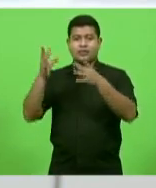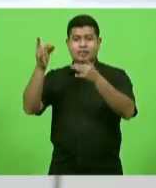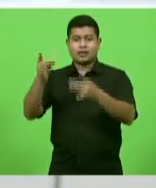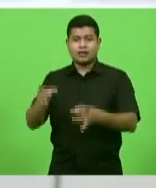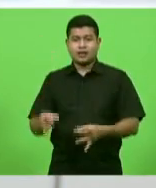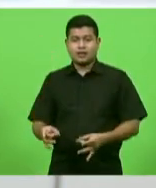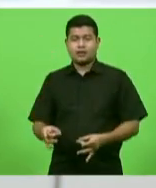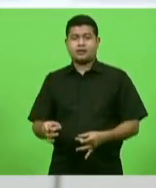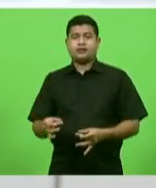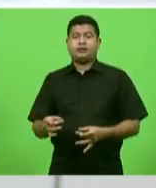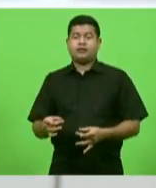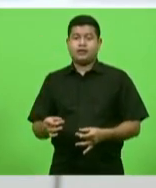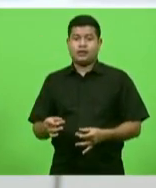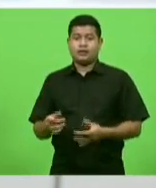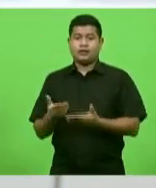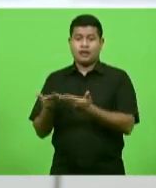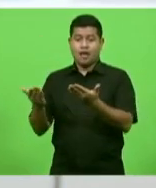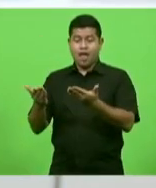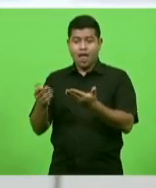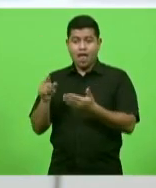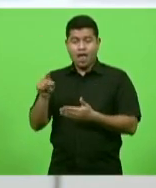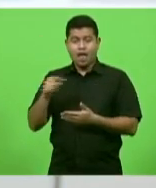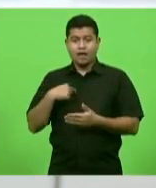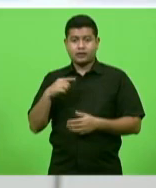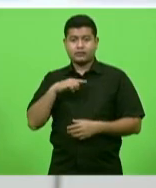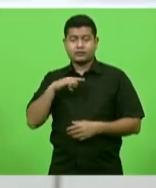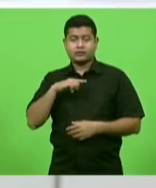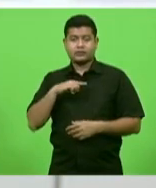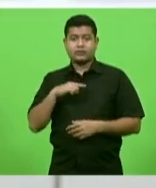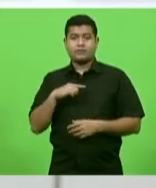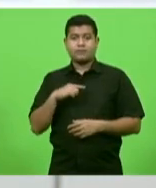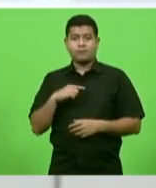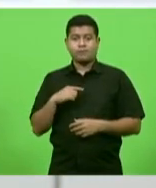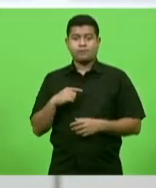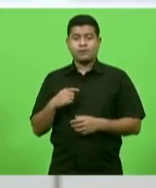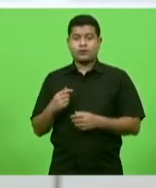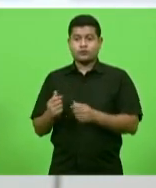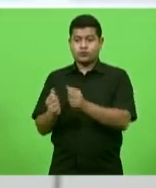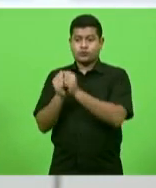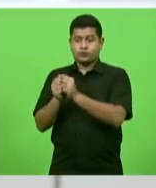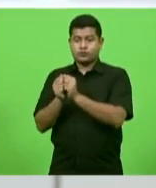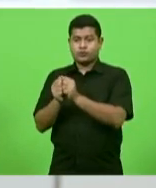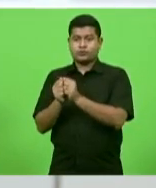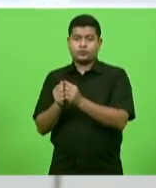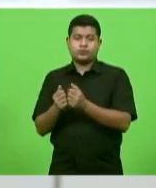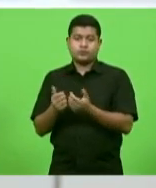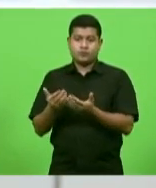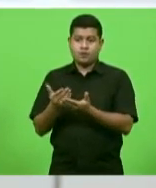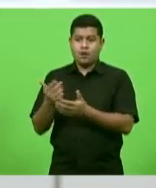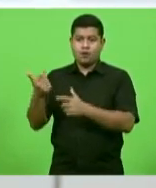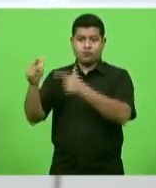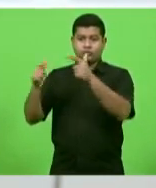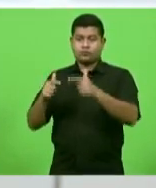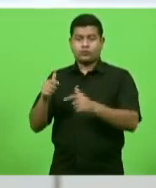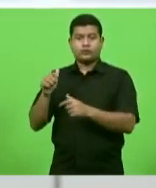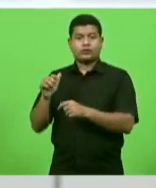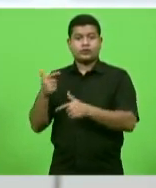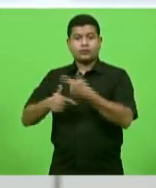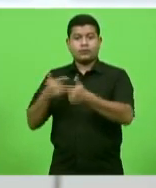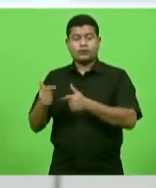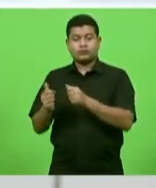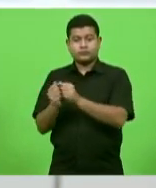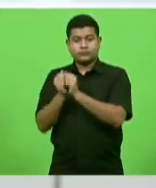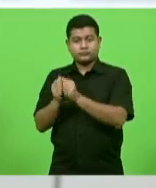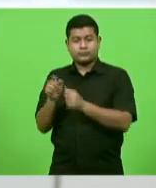pelo qual o denunciado teria concorrido com seus subordinados para direcionar o sertão o certame